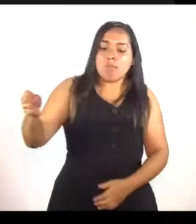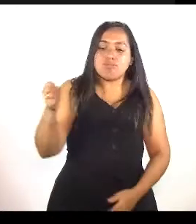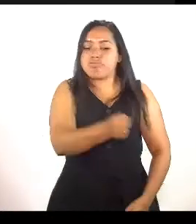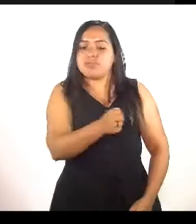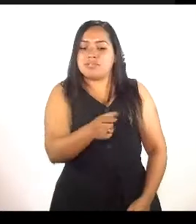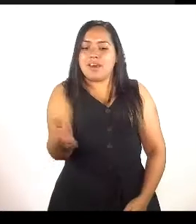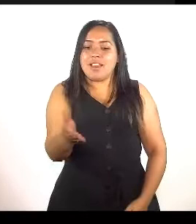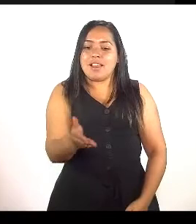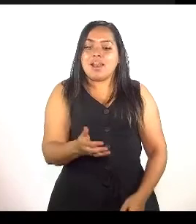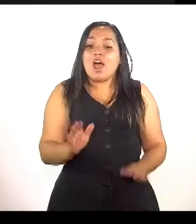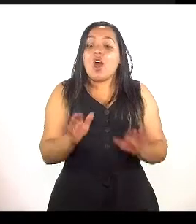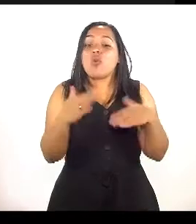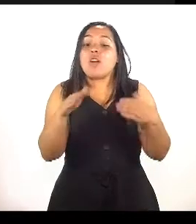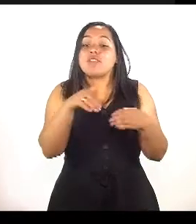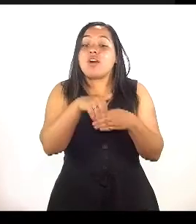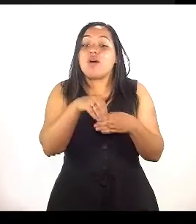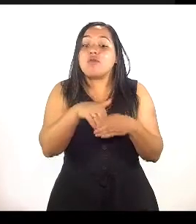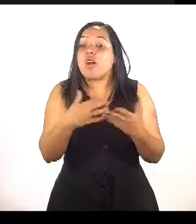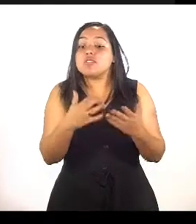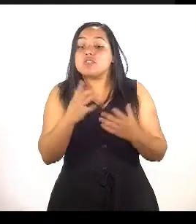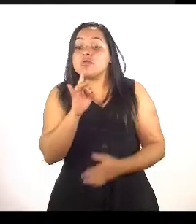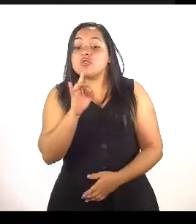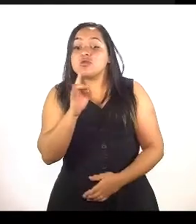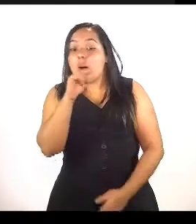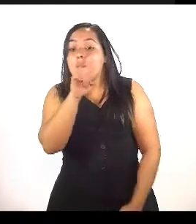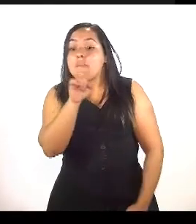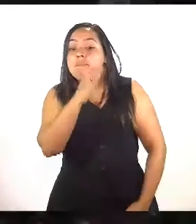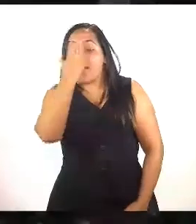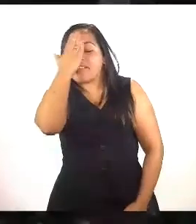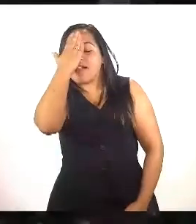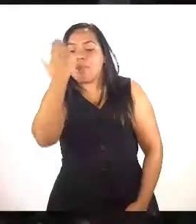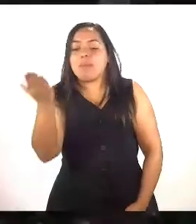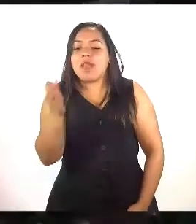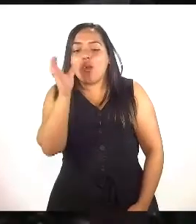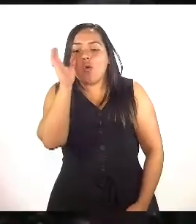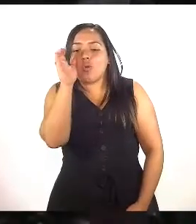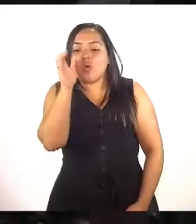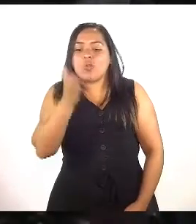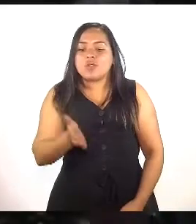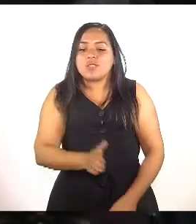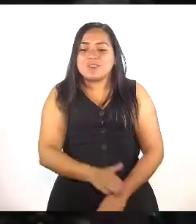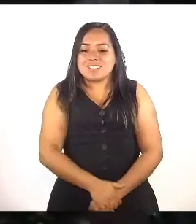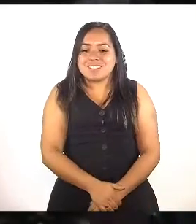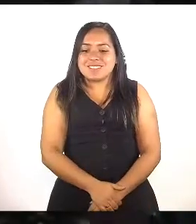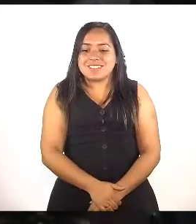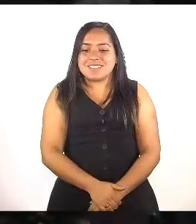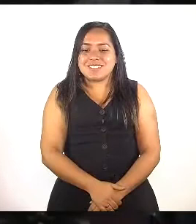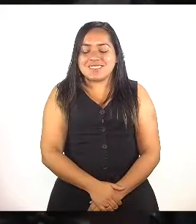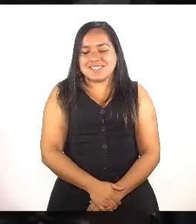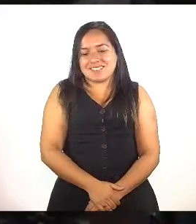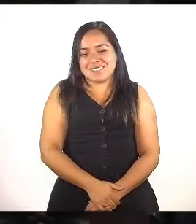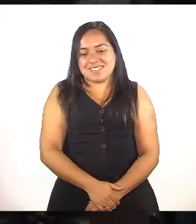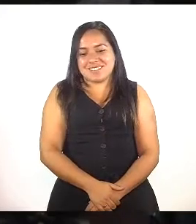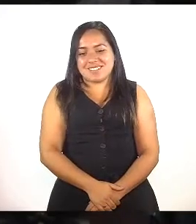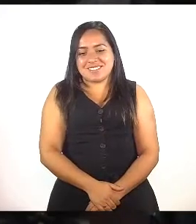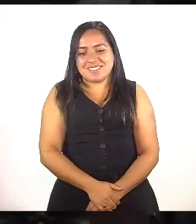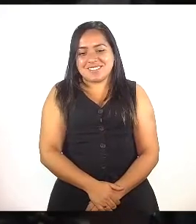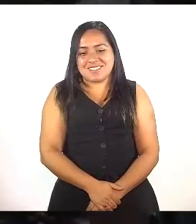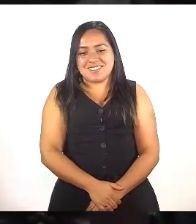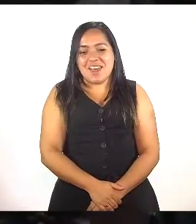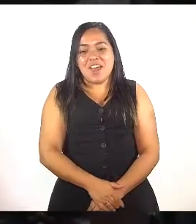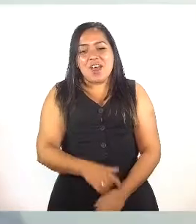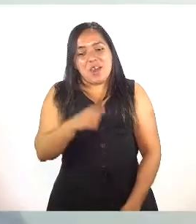seria seu voto, só para saber? Qual seria seu voto, deputado Luiz Paulo? Estamos curiosos. Eu tenho um princípio basilar,